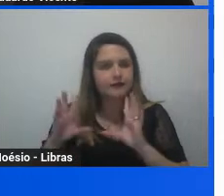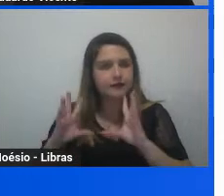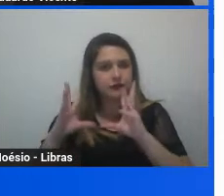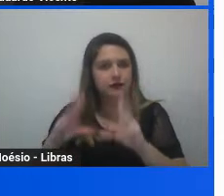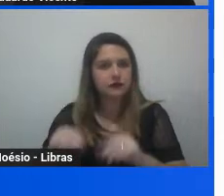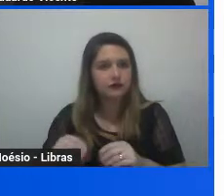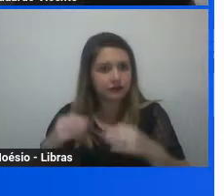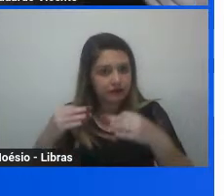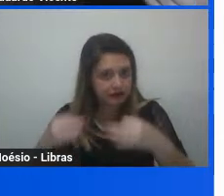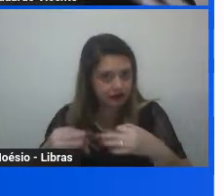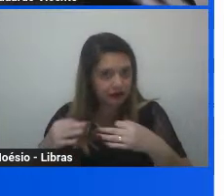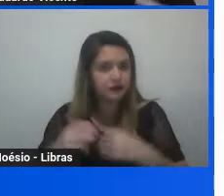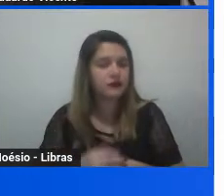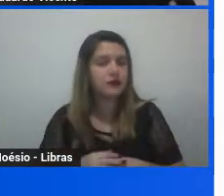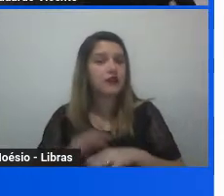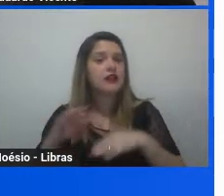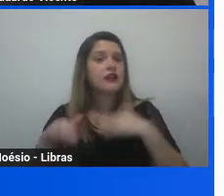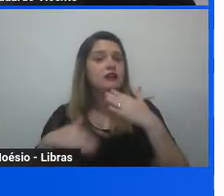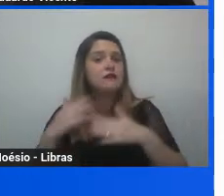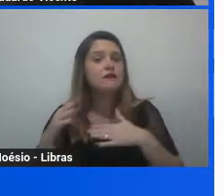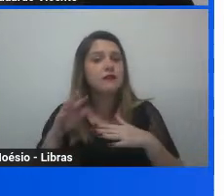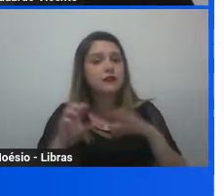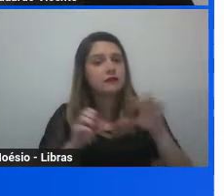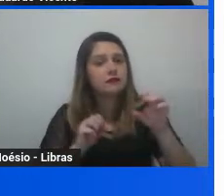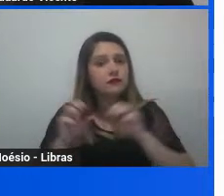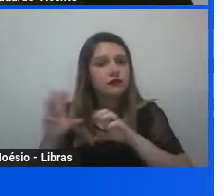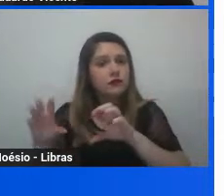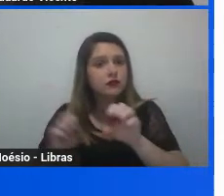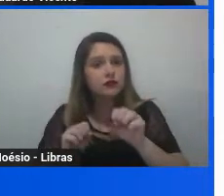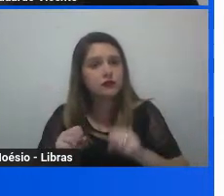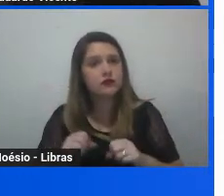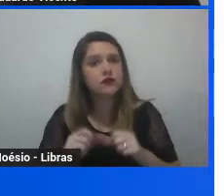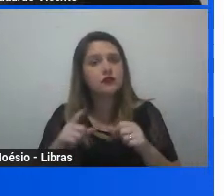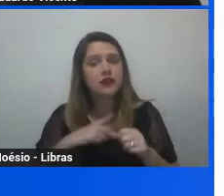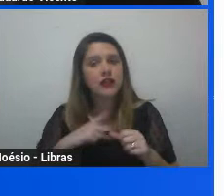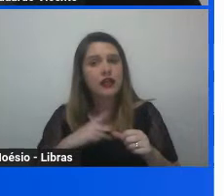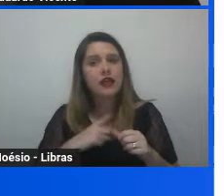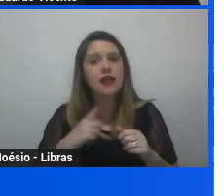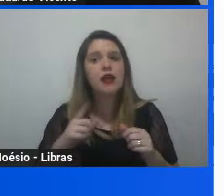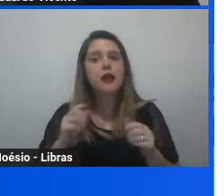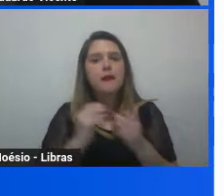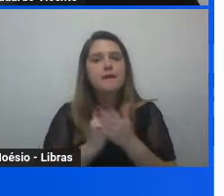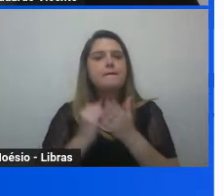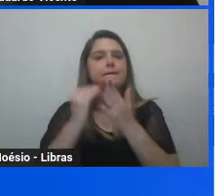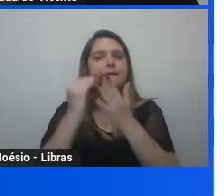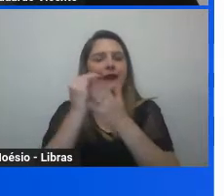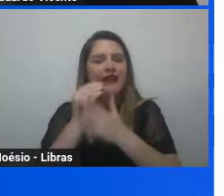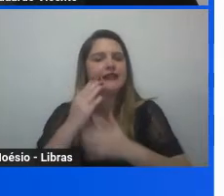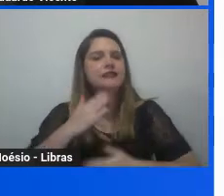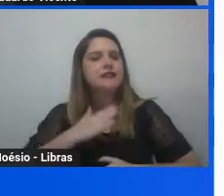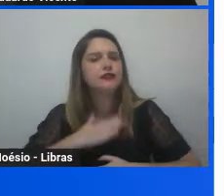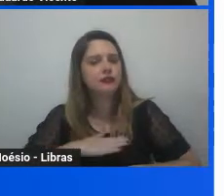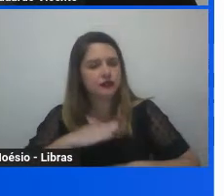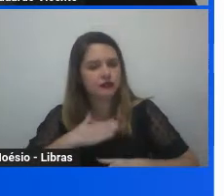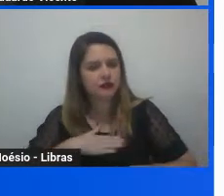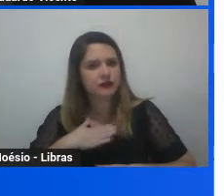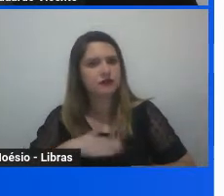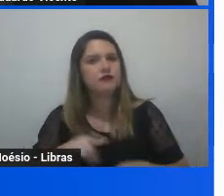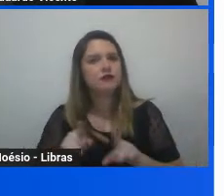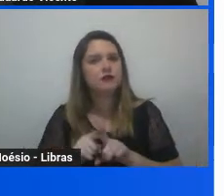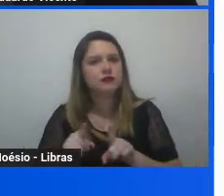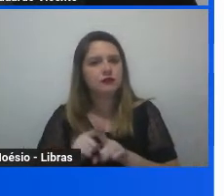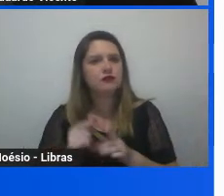né? E aí vai liberando, vai amenizando a dor. À medida que ele fica mais tranquilizado, mais